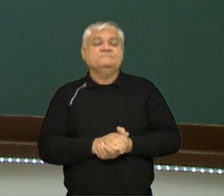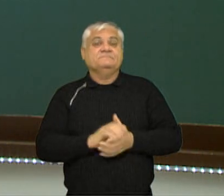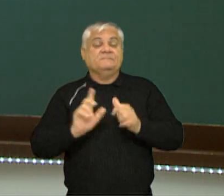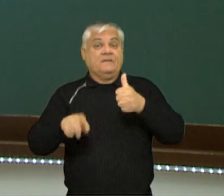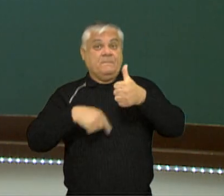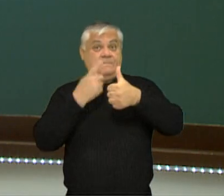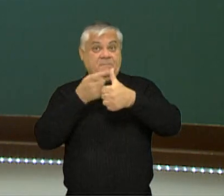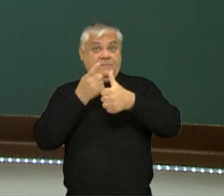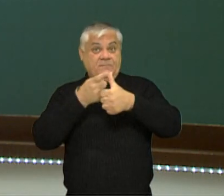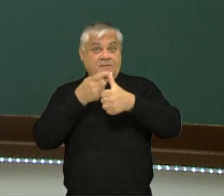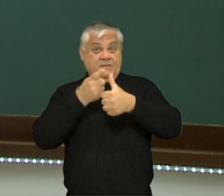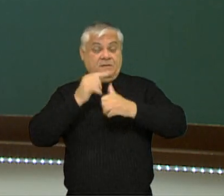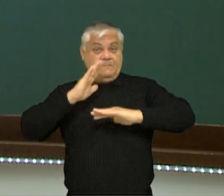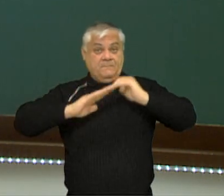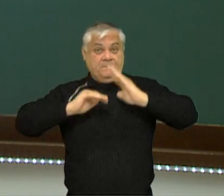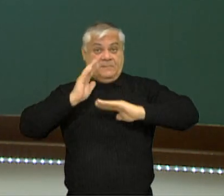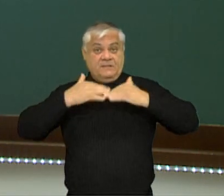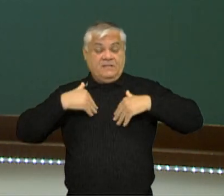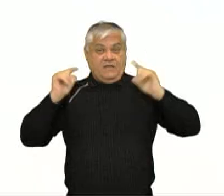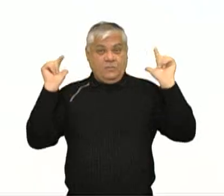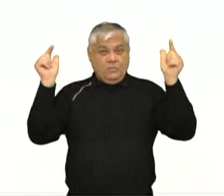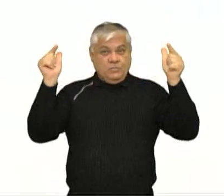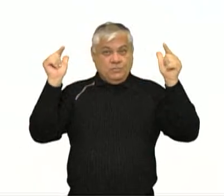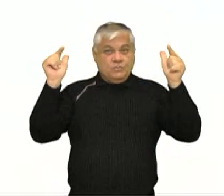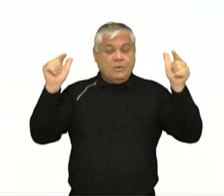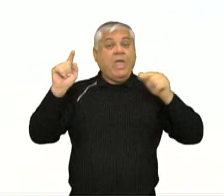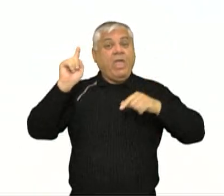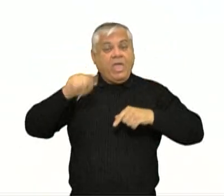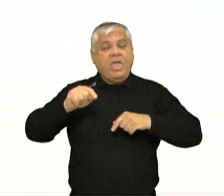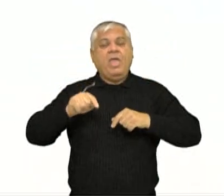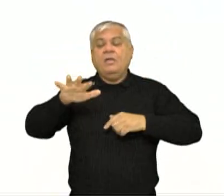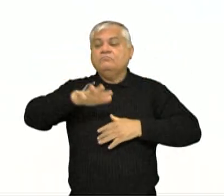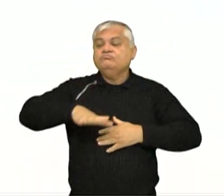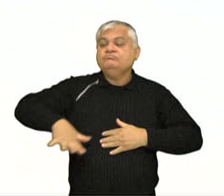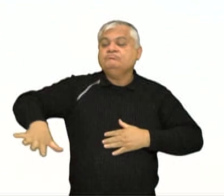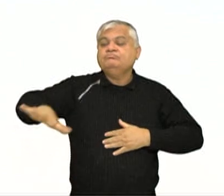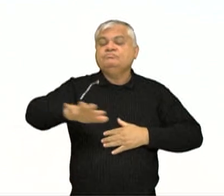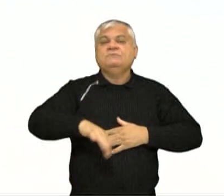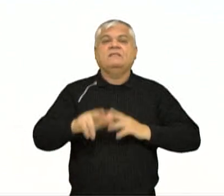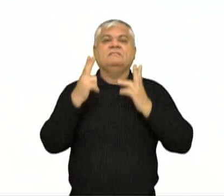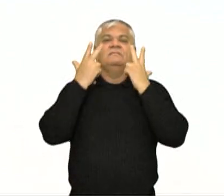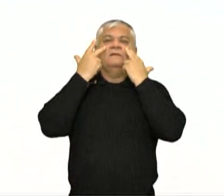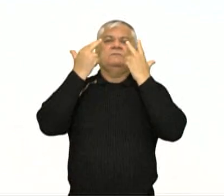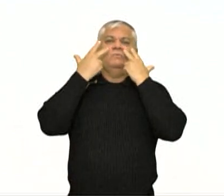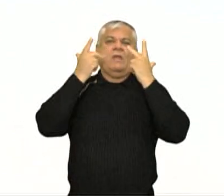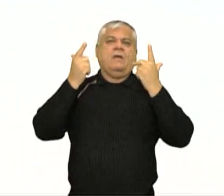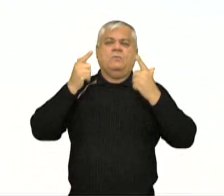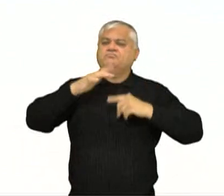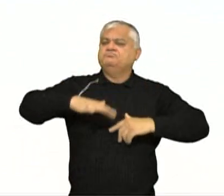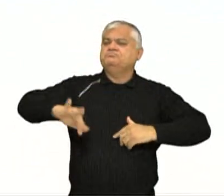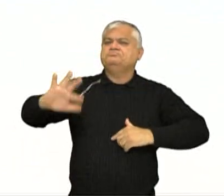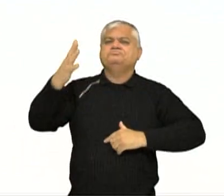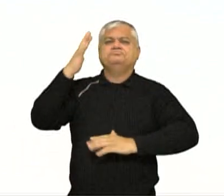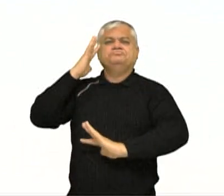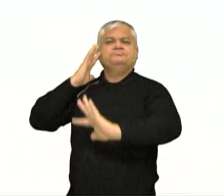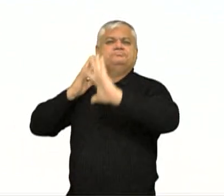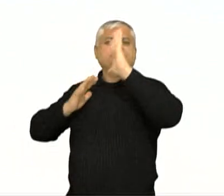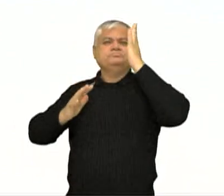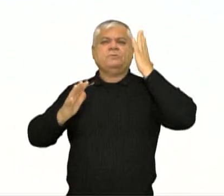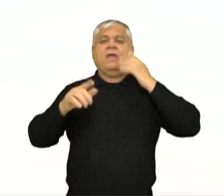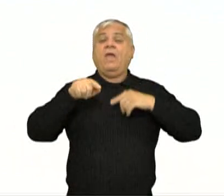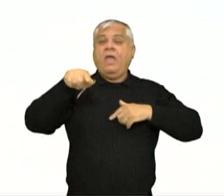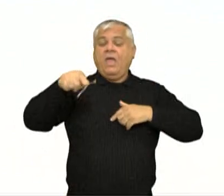as práticas corporais de aventura são práticas normalmente feitas em um ambiente natural, de modo que através